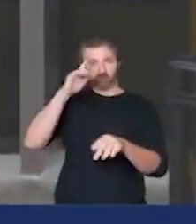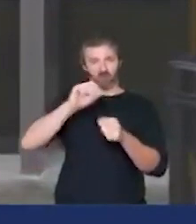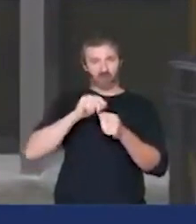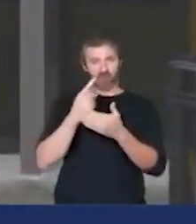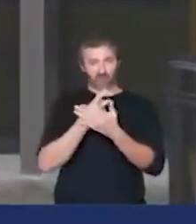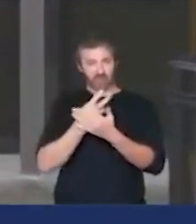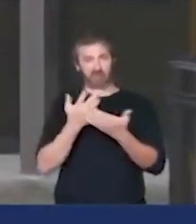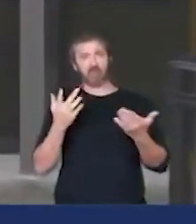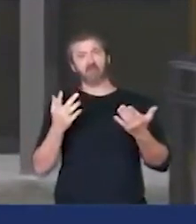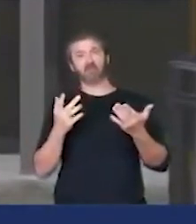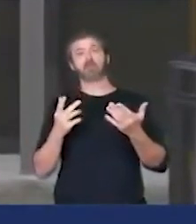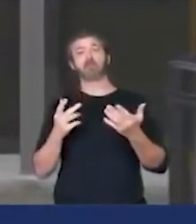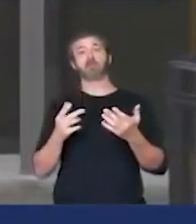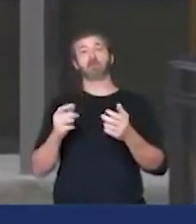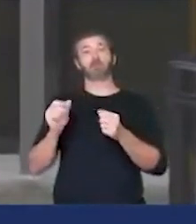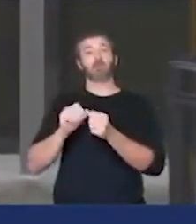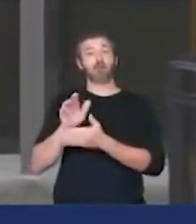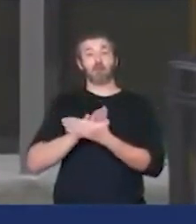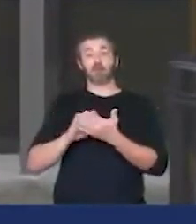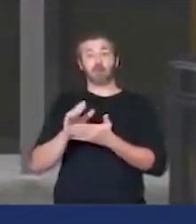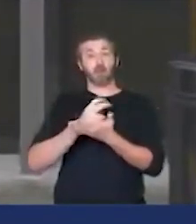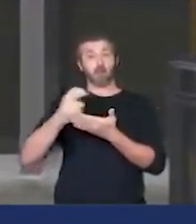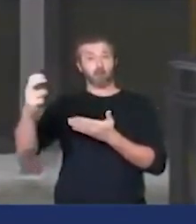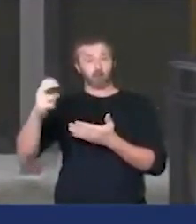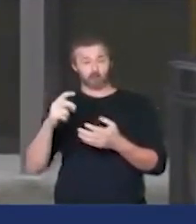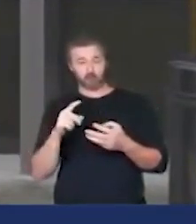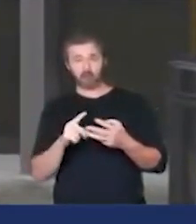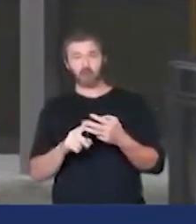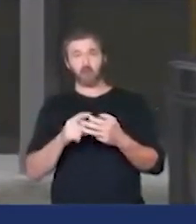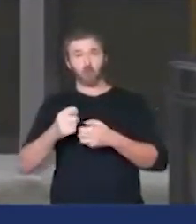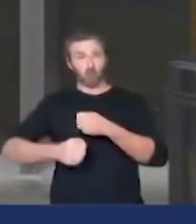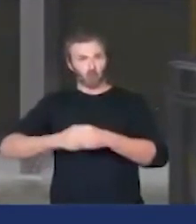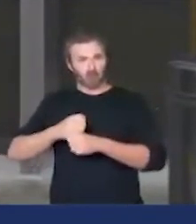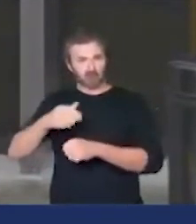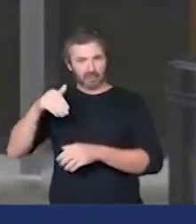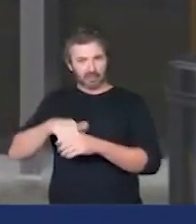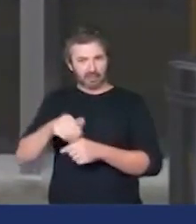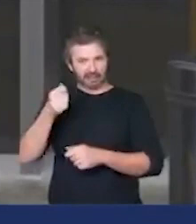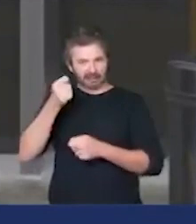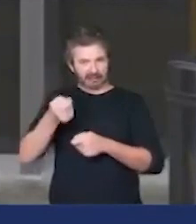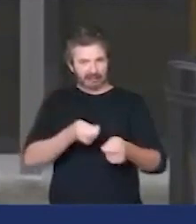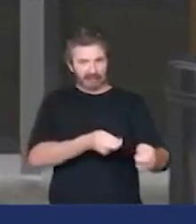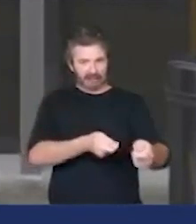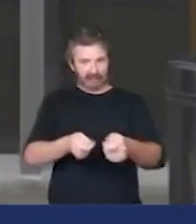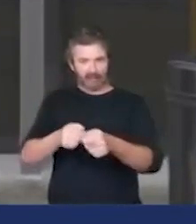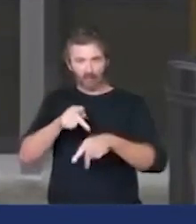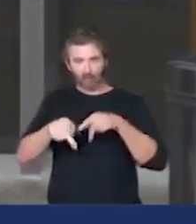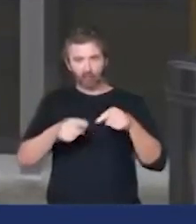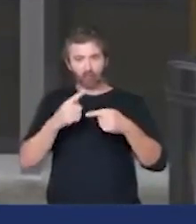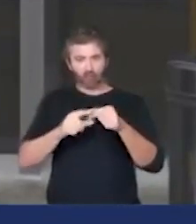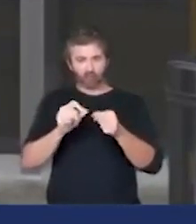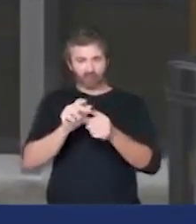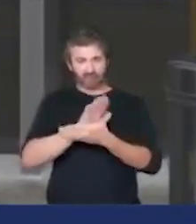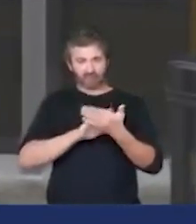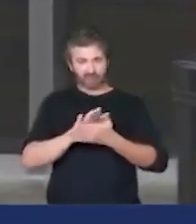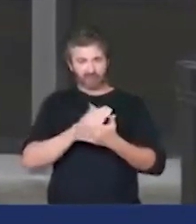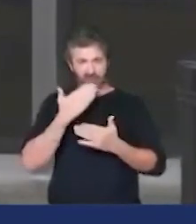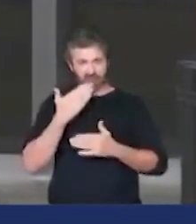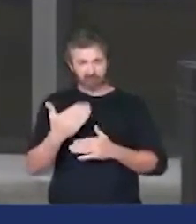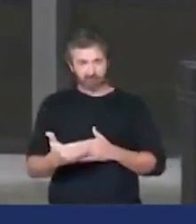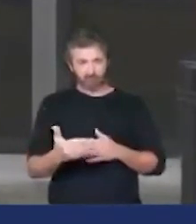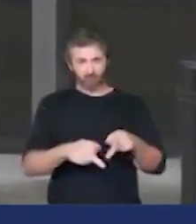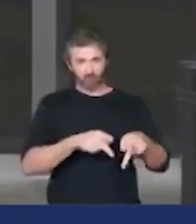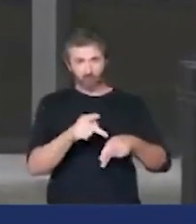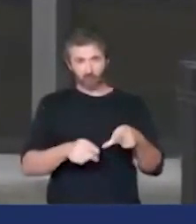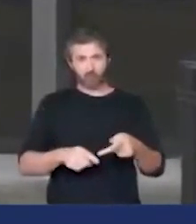governo Bolsonaro, que não leva adiante o pedido de impeachment, para em ano de eleição tentar enganar o povo, porque nunca fez nada para